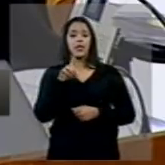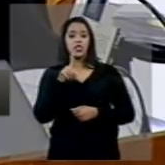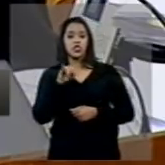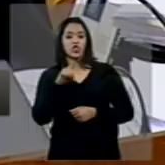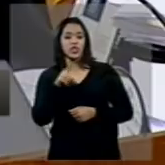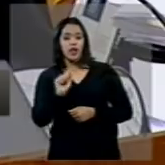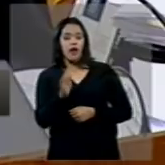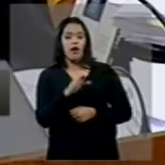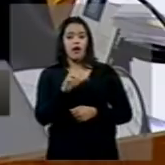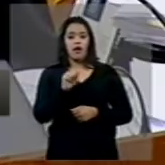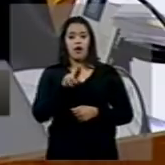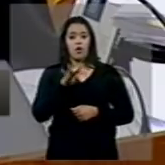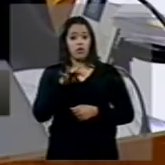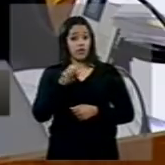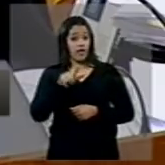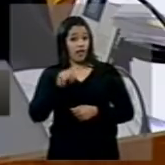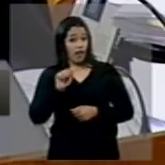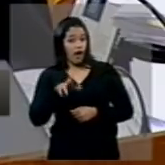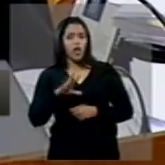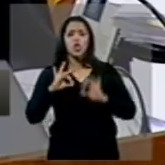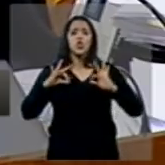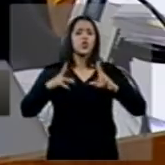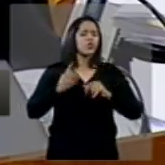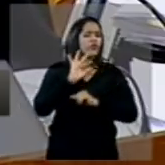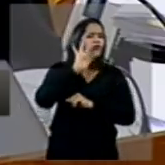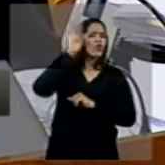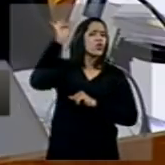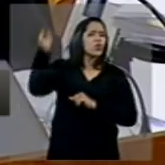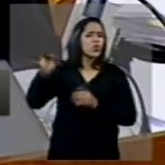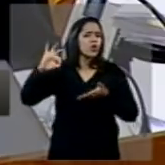sentido, todos os futuros recadastramentos,